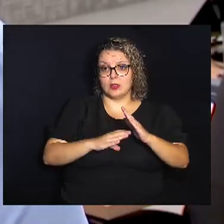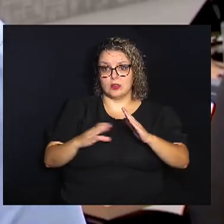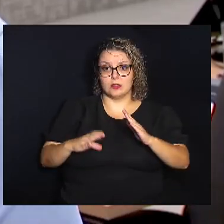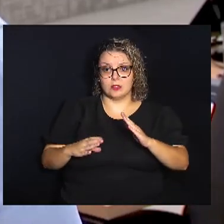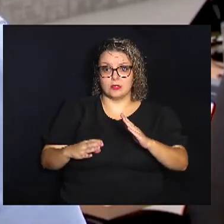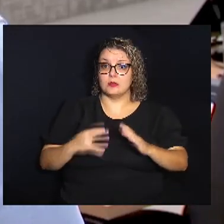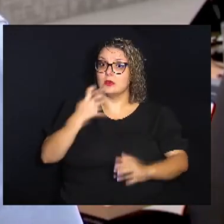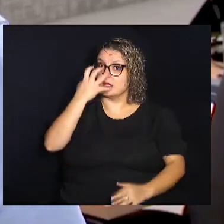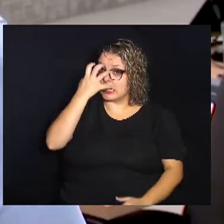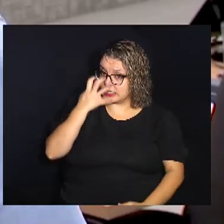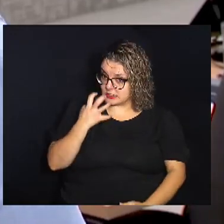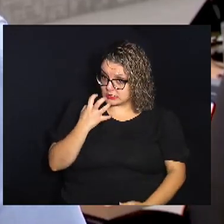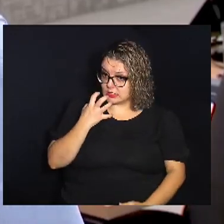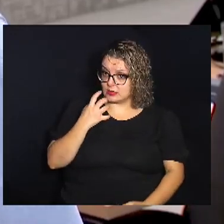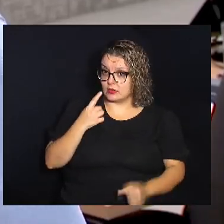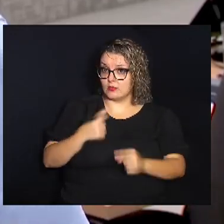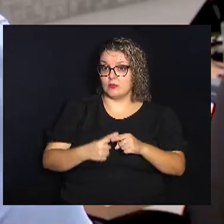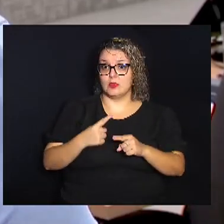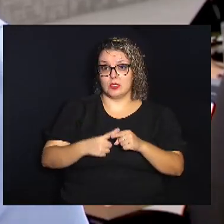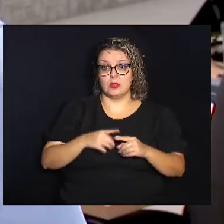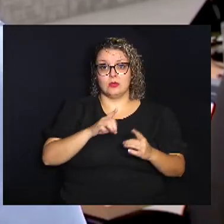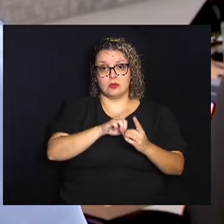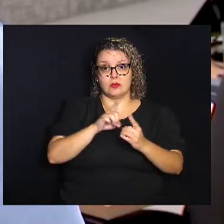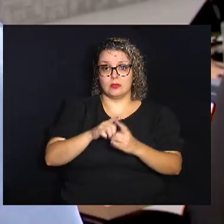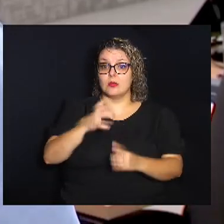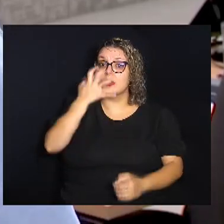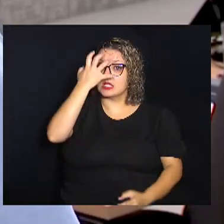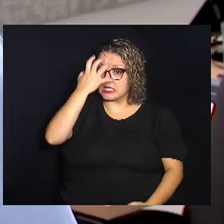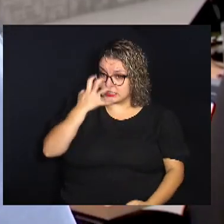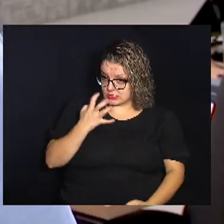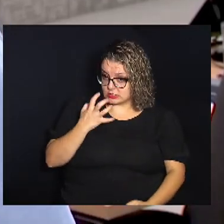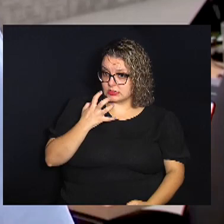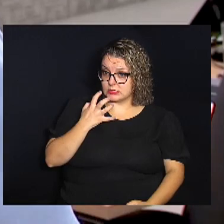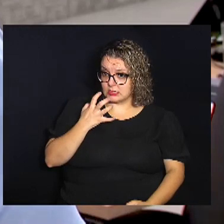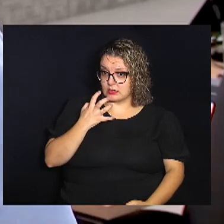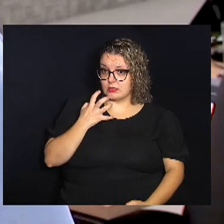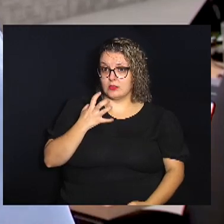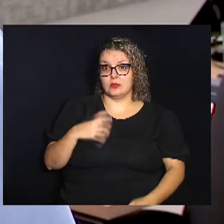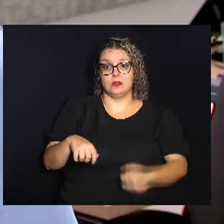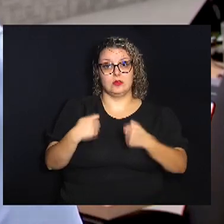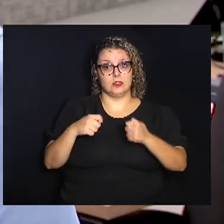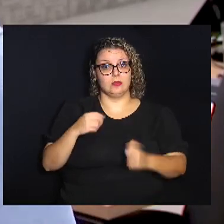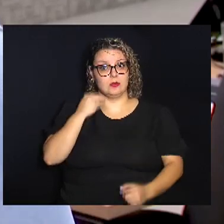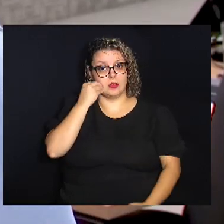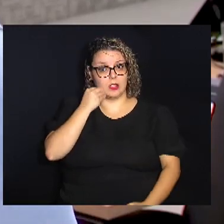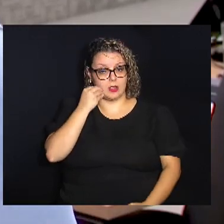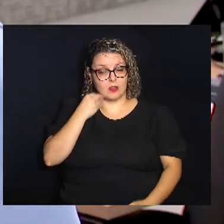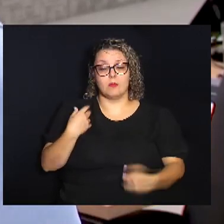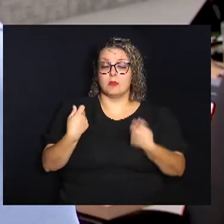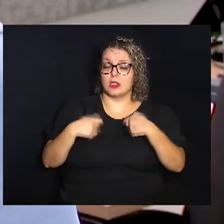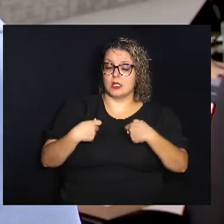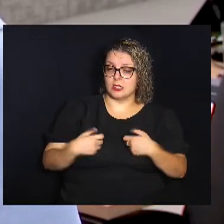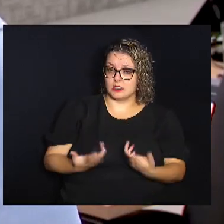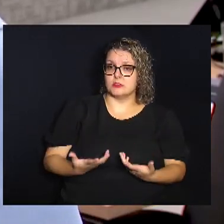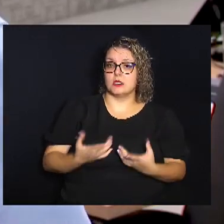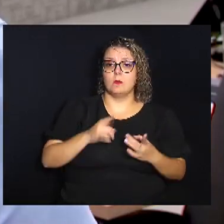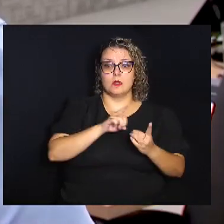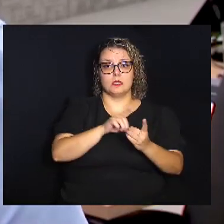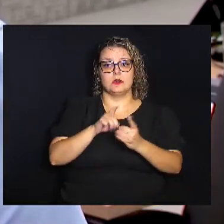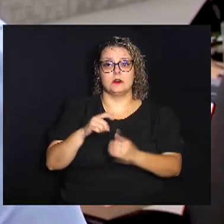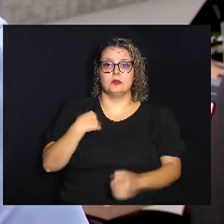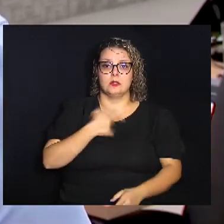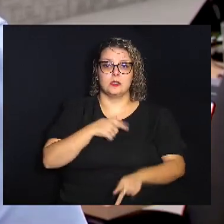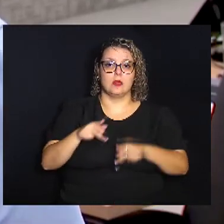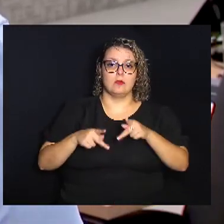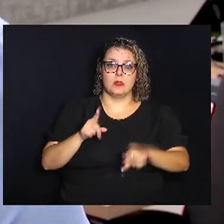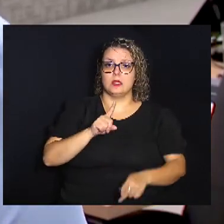clínicas sérias, porque esse atendimento é um atendimento muito sério, né, que demanda uma expertise necessária para poder atender a nossa população e